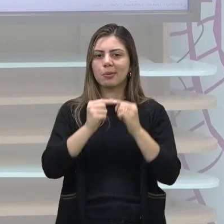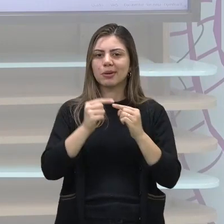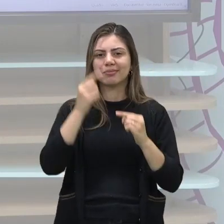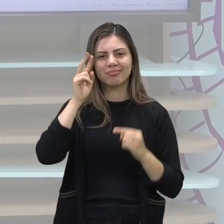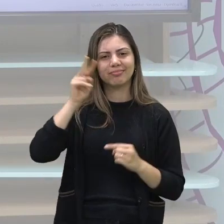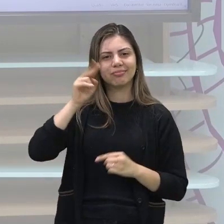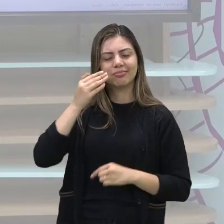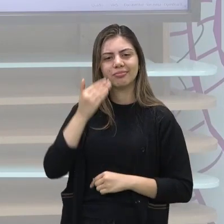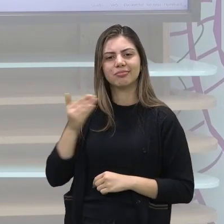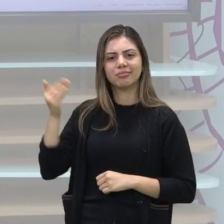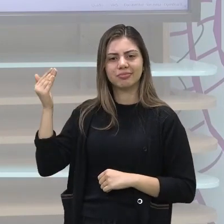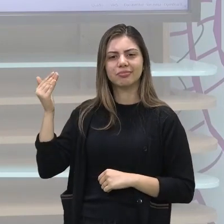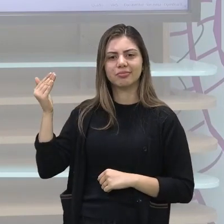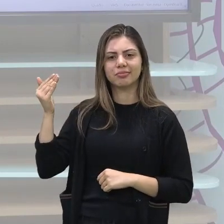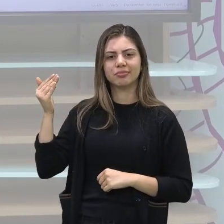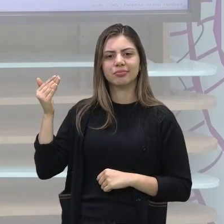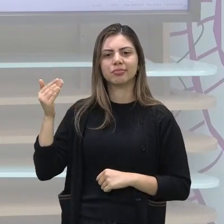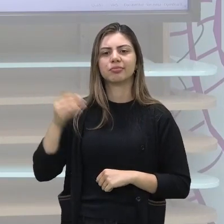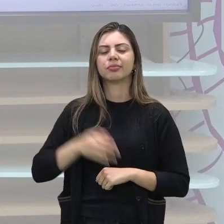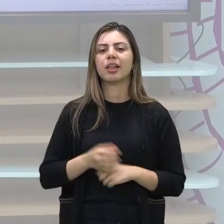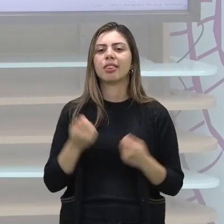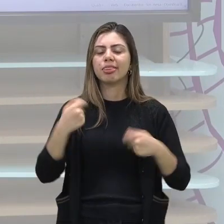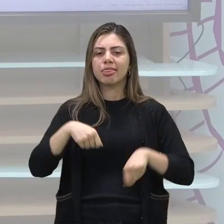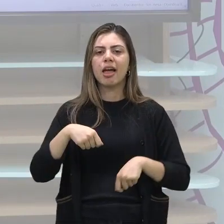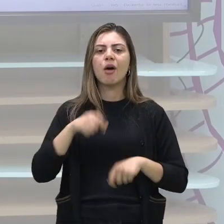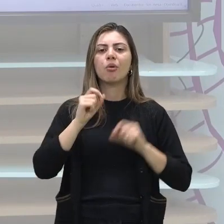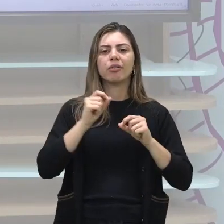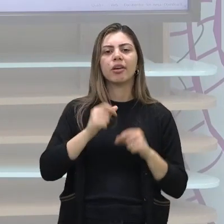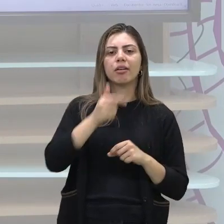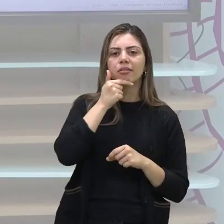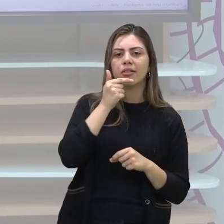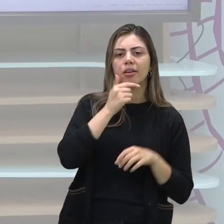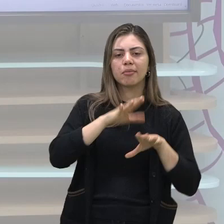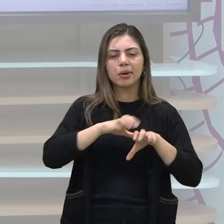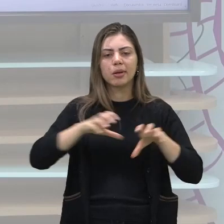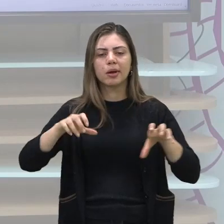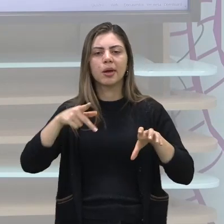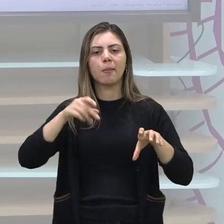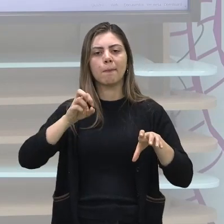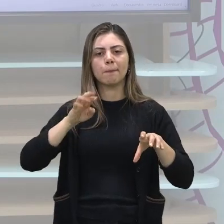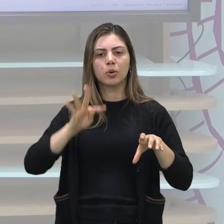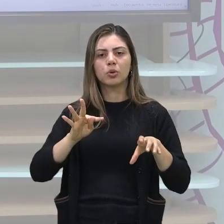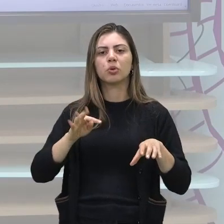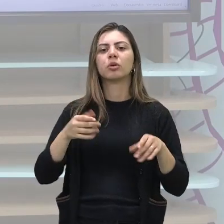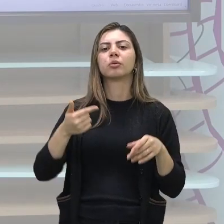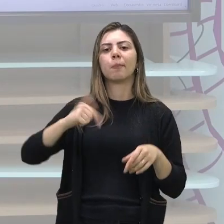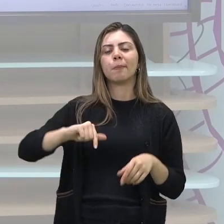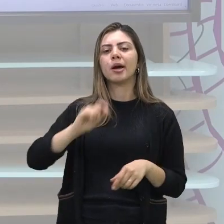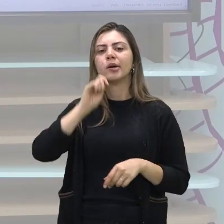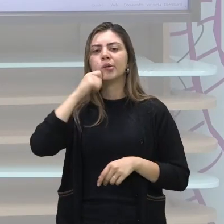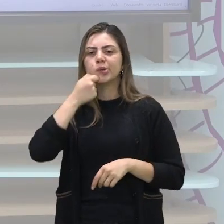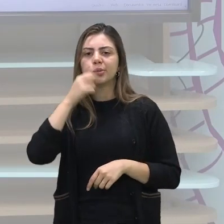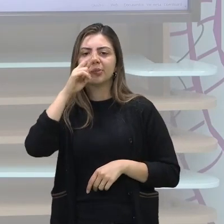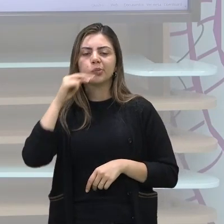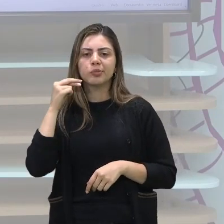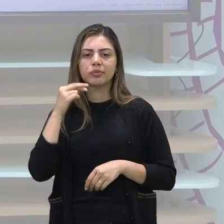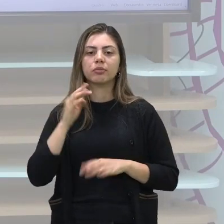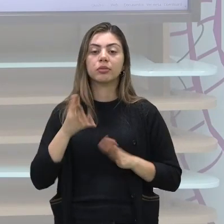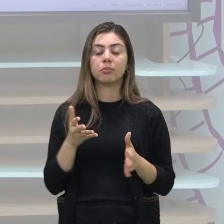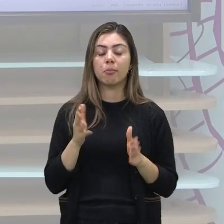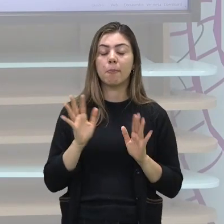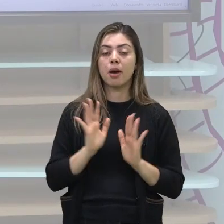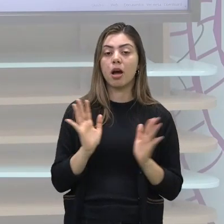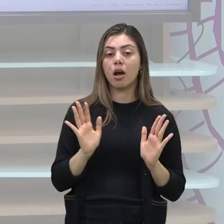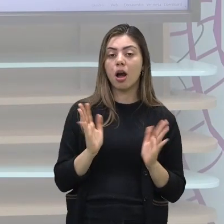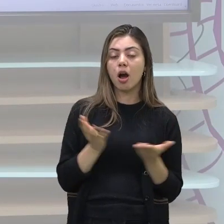Ó. Queijo, calabresa, portuguesa, suco, refri, suco, refri, suco e refri. E agora nós vamos analisar com